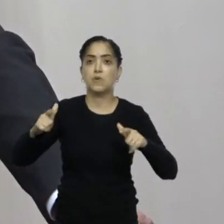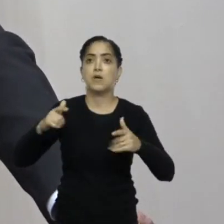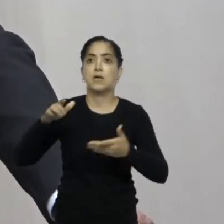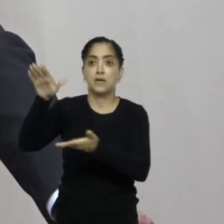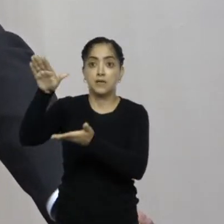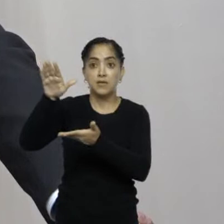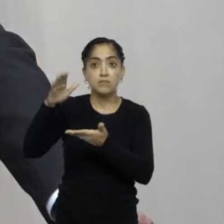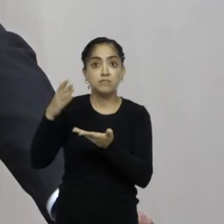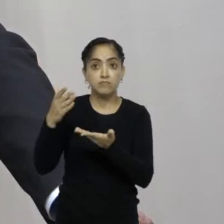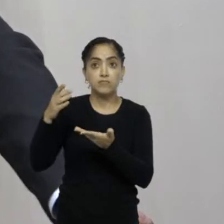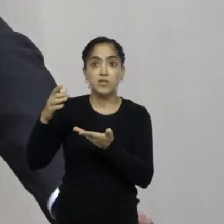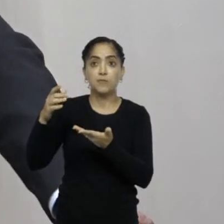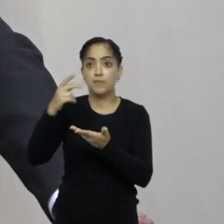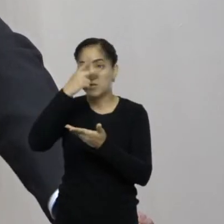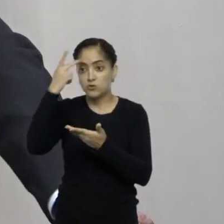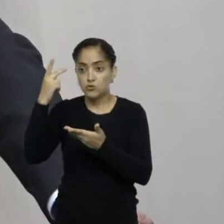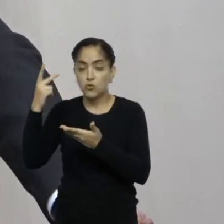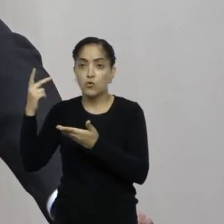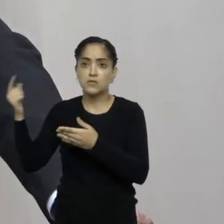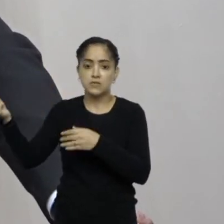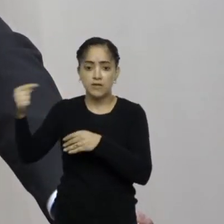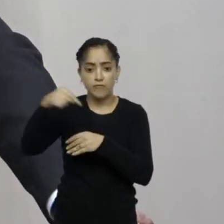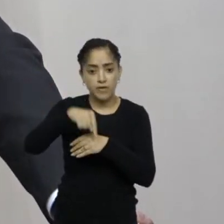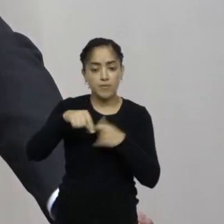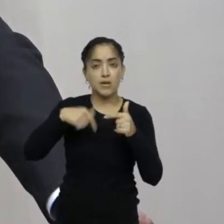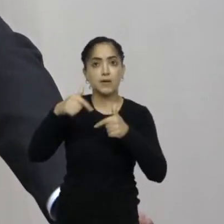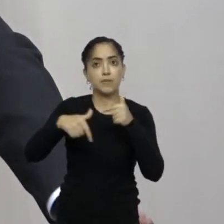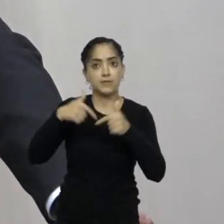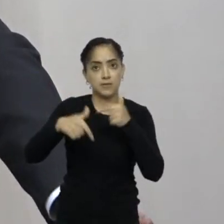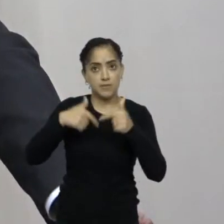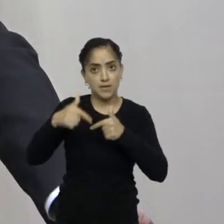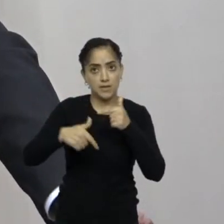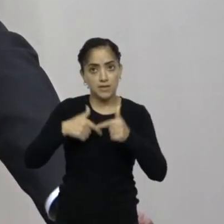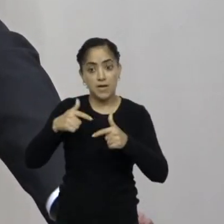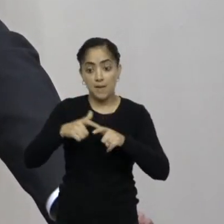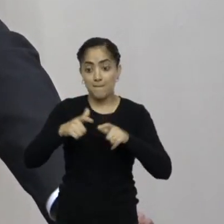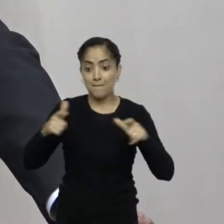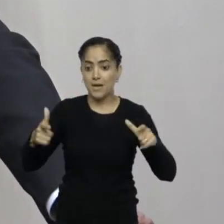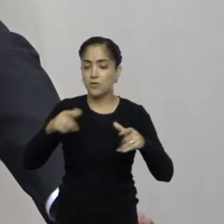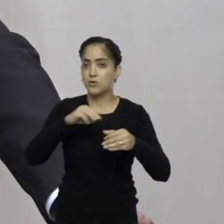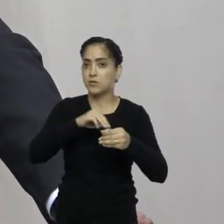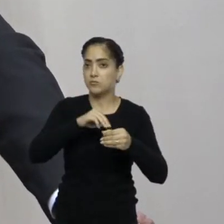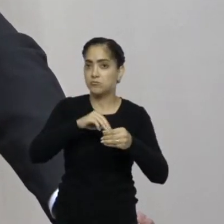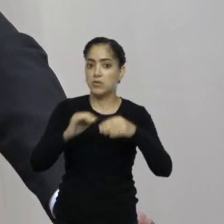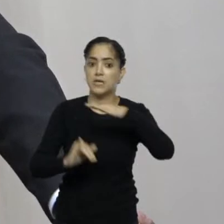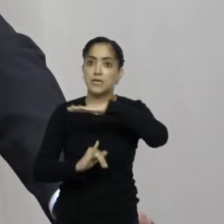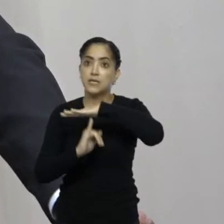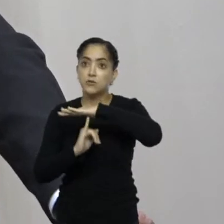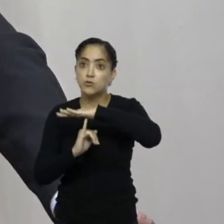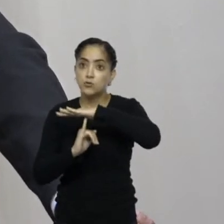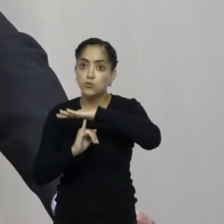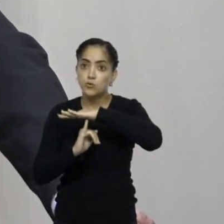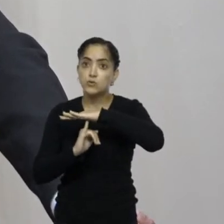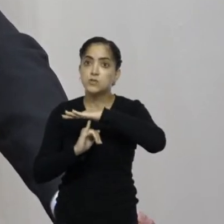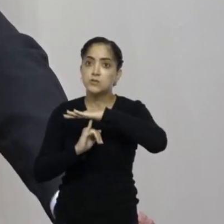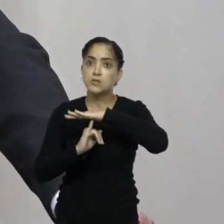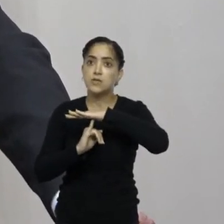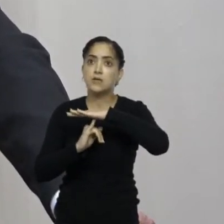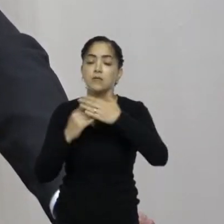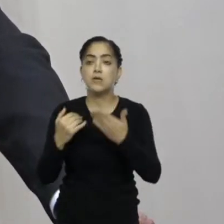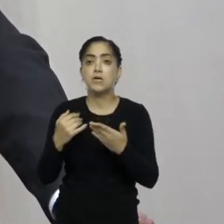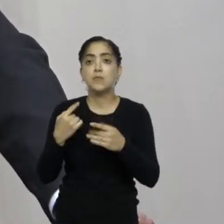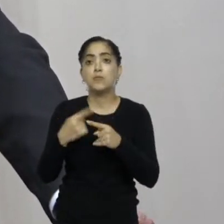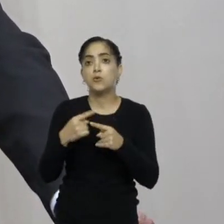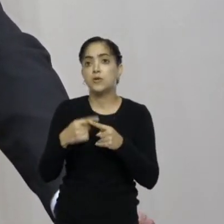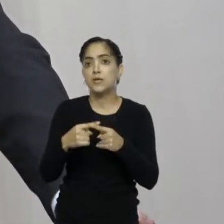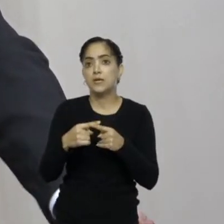obra, importa. A grande maioria dos municípios industrializados importa mão de obra, porque nós não temos